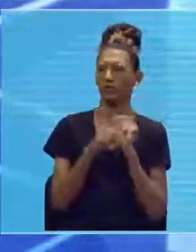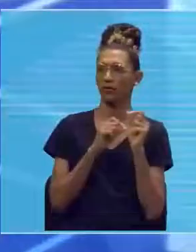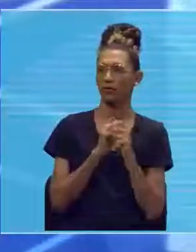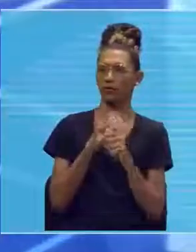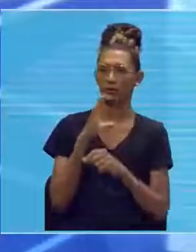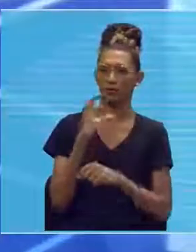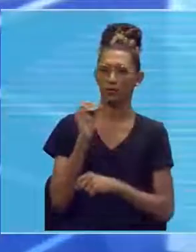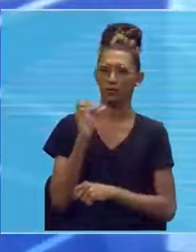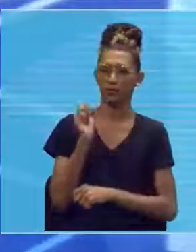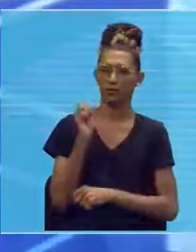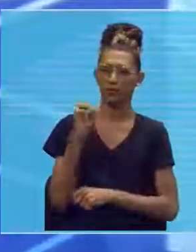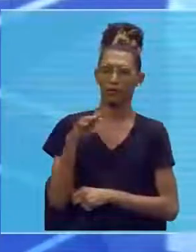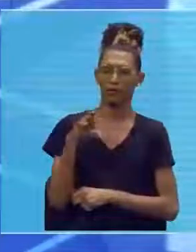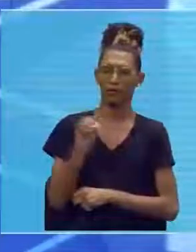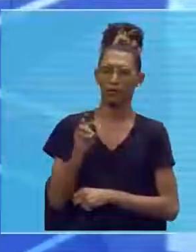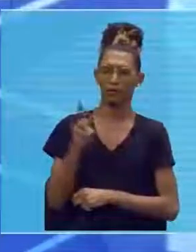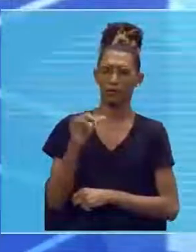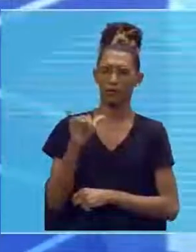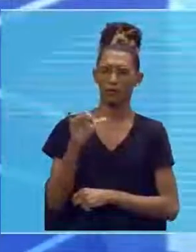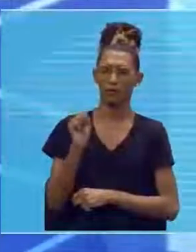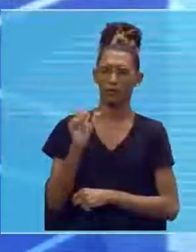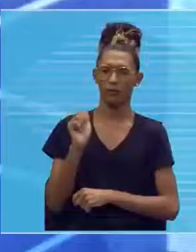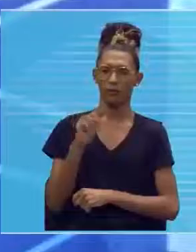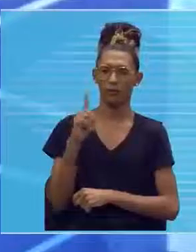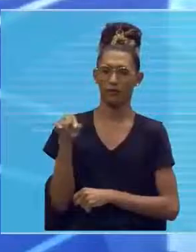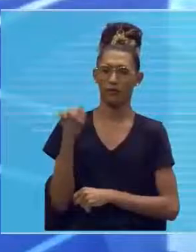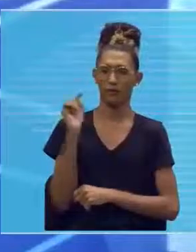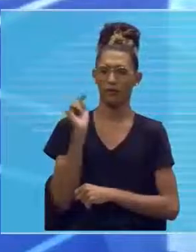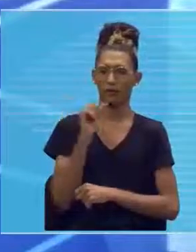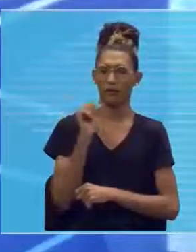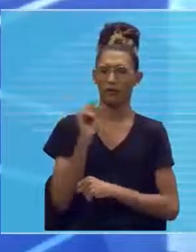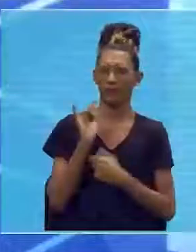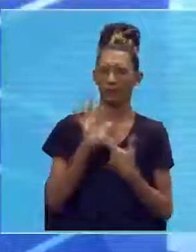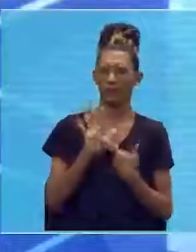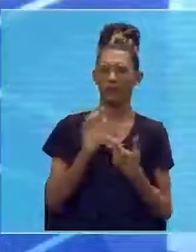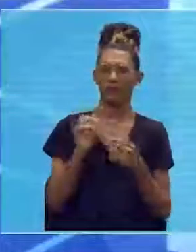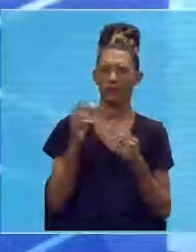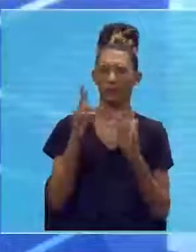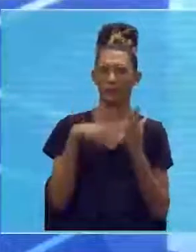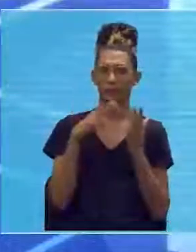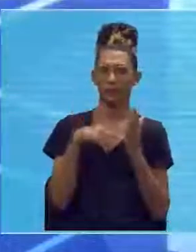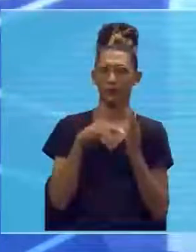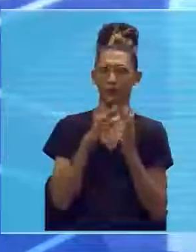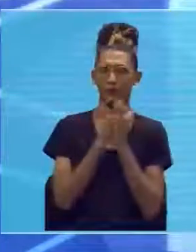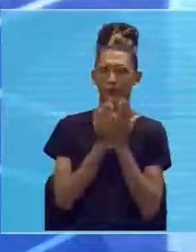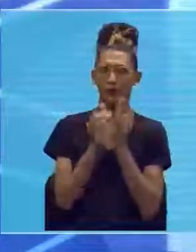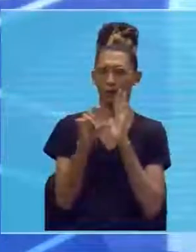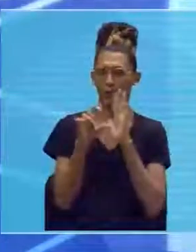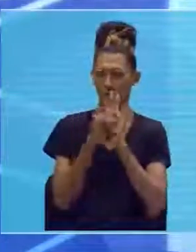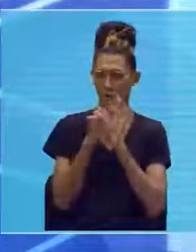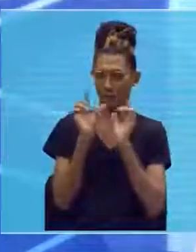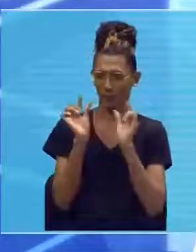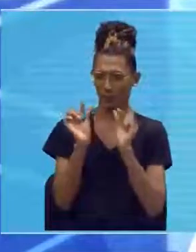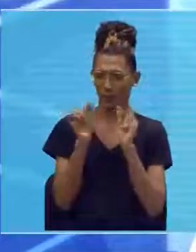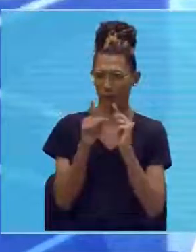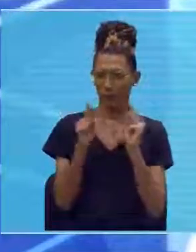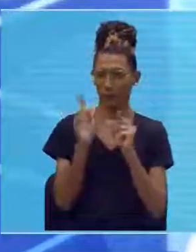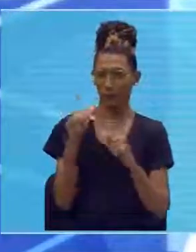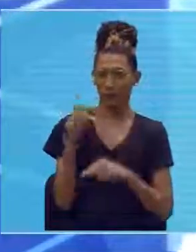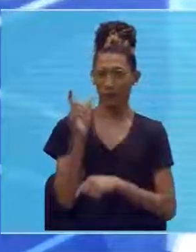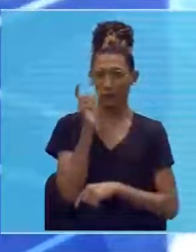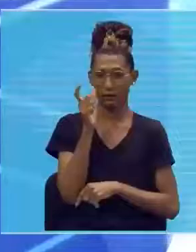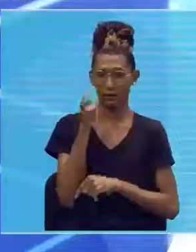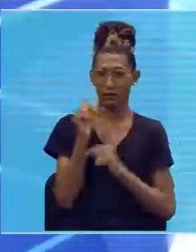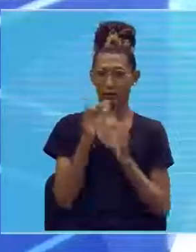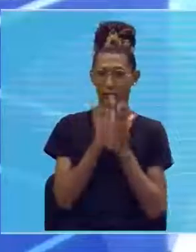cosmovisão do povo que o cacau era a faz parte então eu vou ler só um trechinho porque é bem grande mas é tão interessante dá vontade de